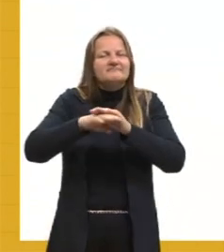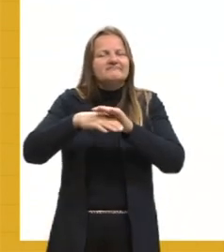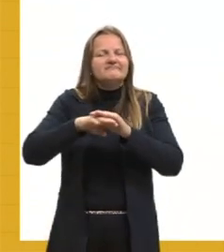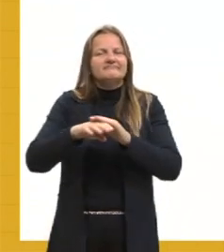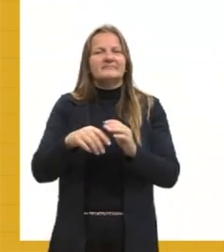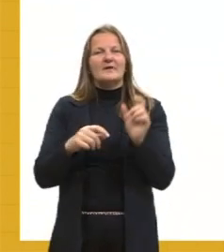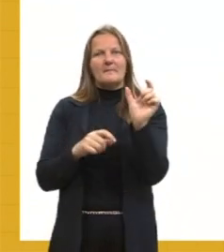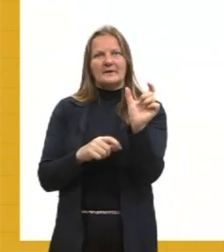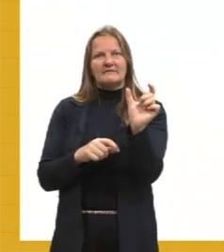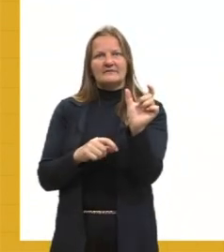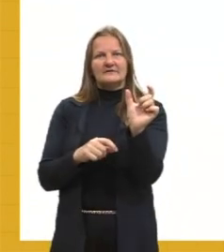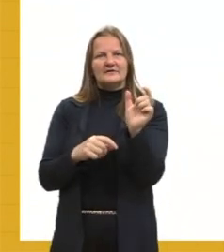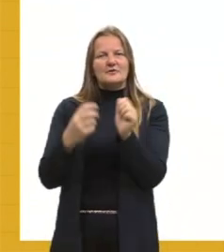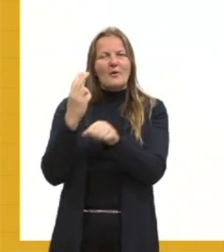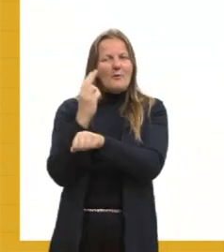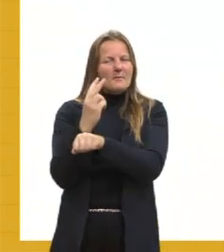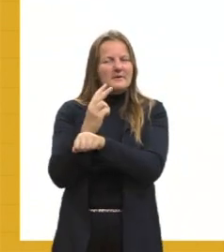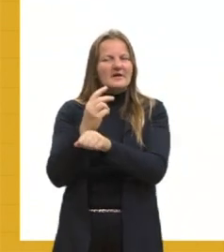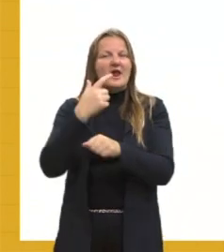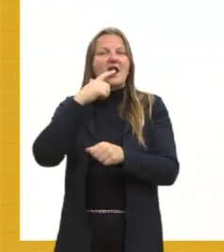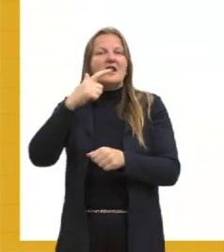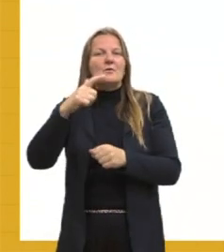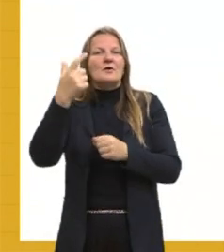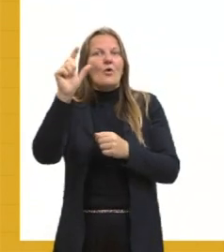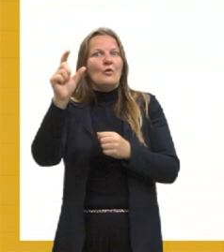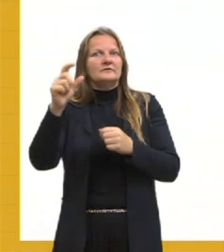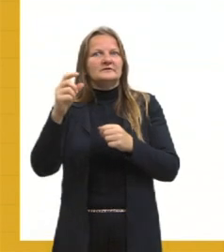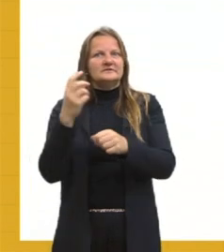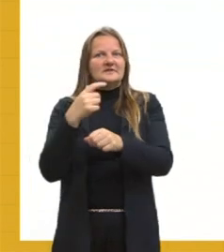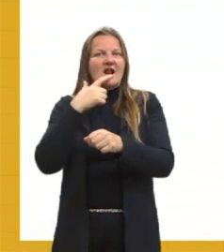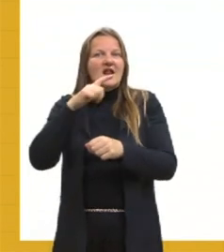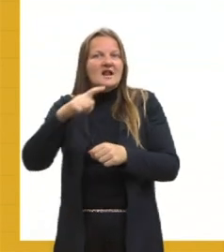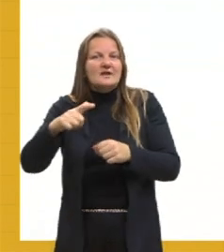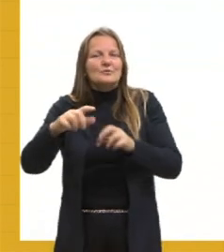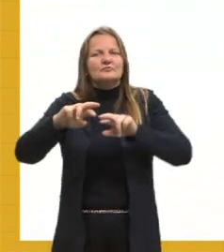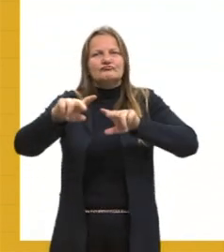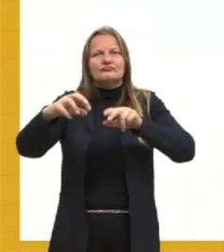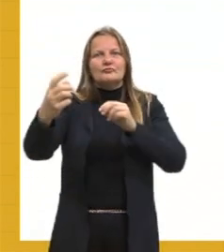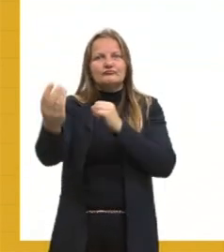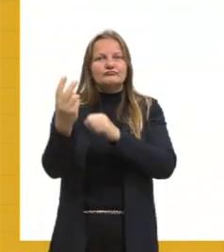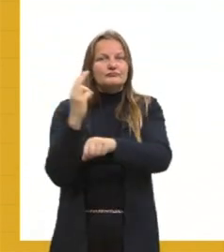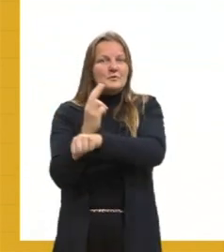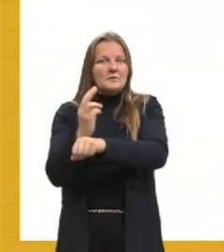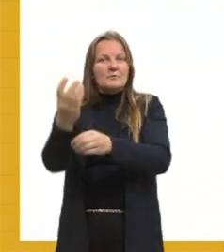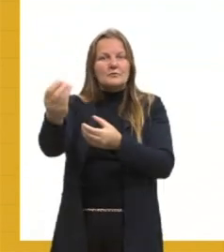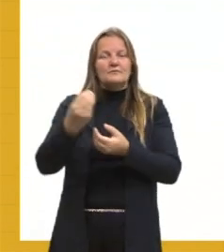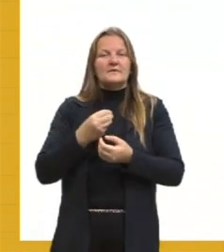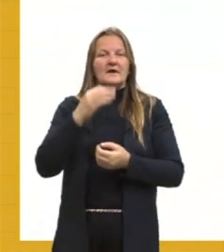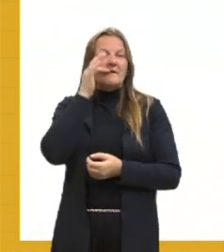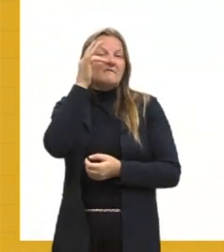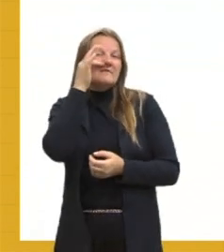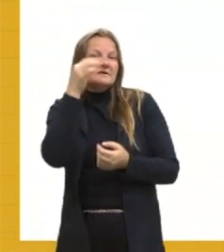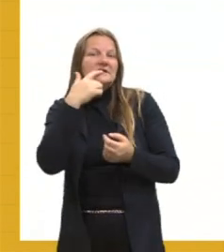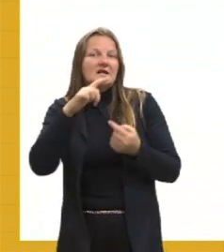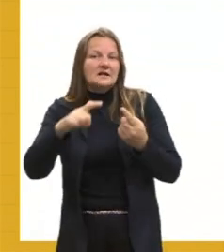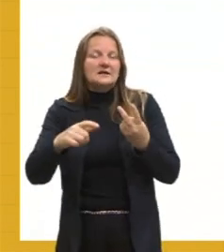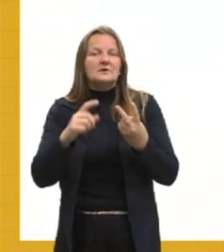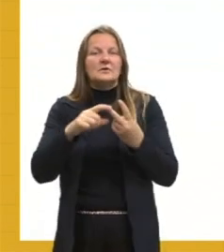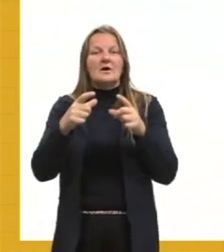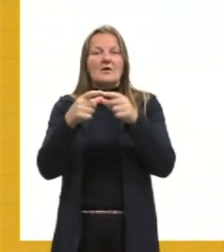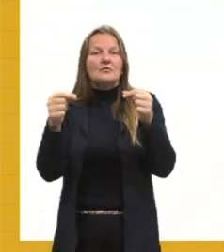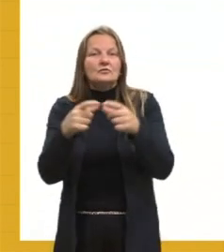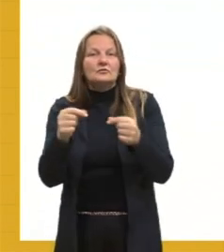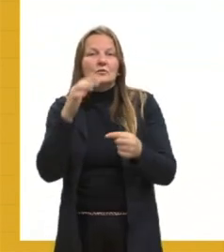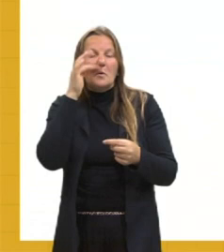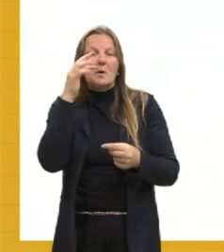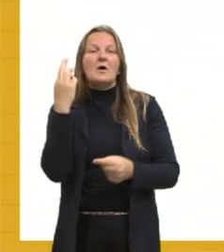termos que foram emprestados de outras línguas palavras dentro da língua inglesa que são do francês que são do japonês